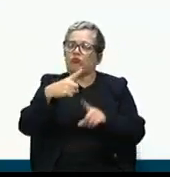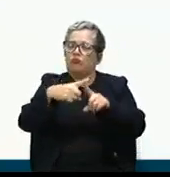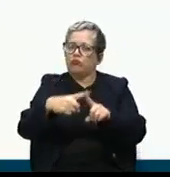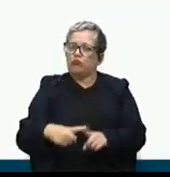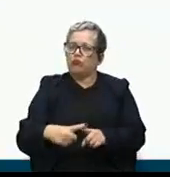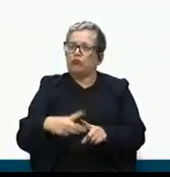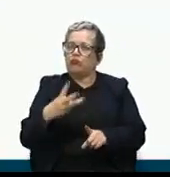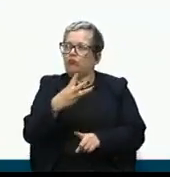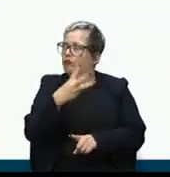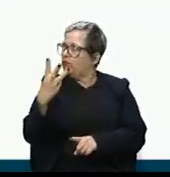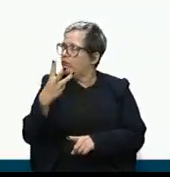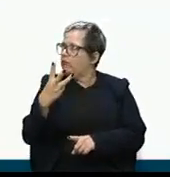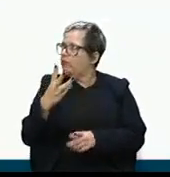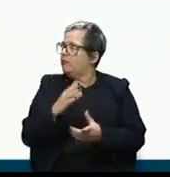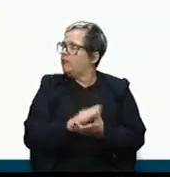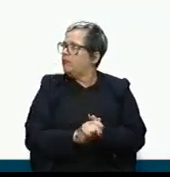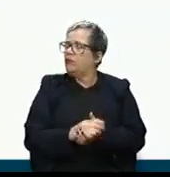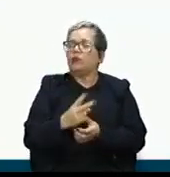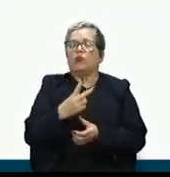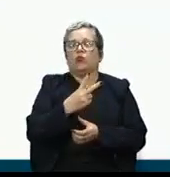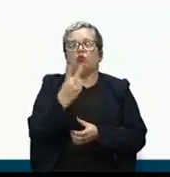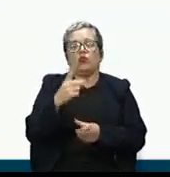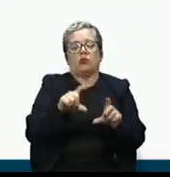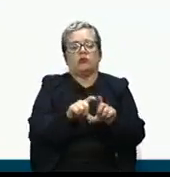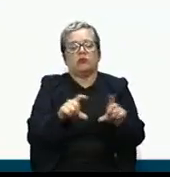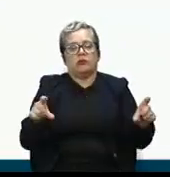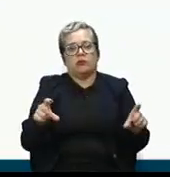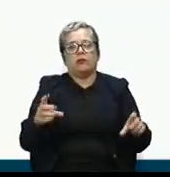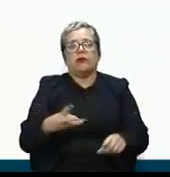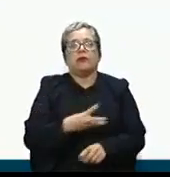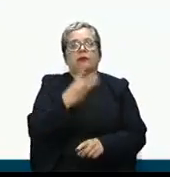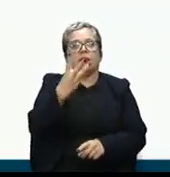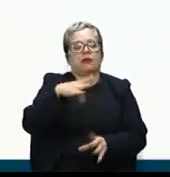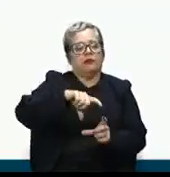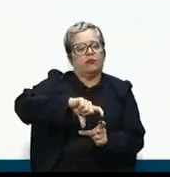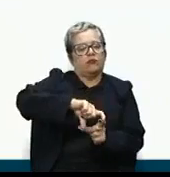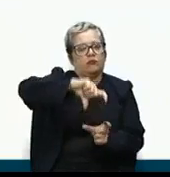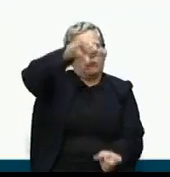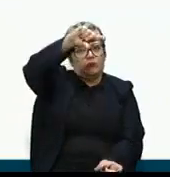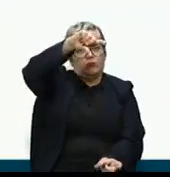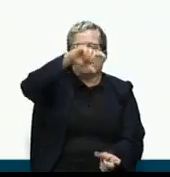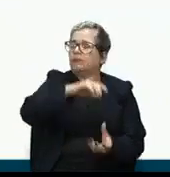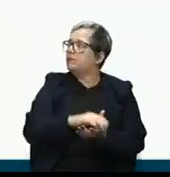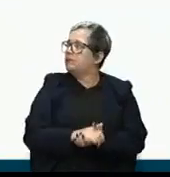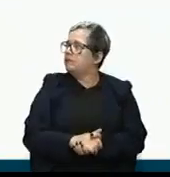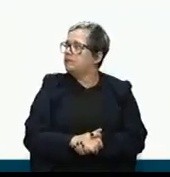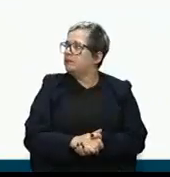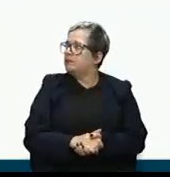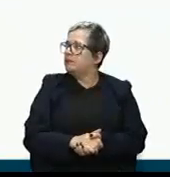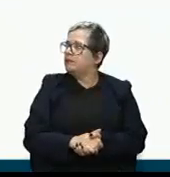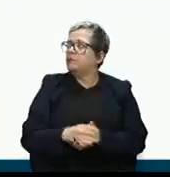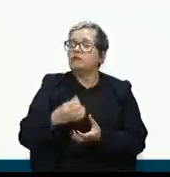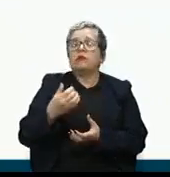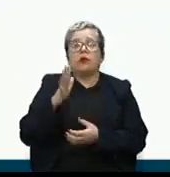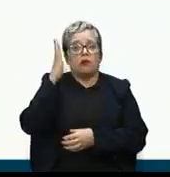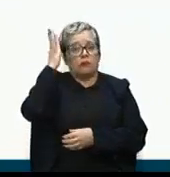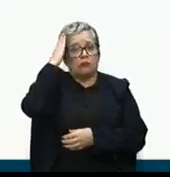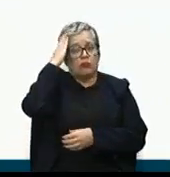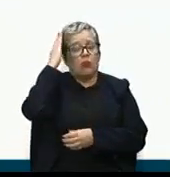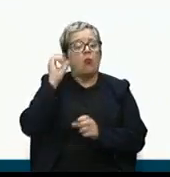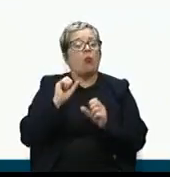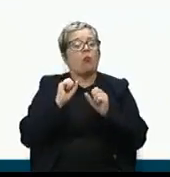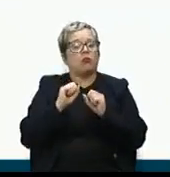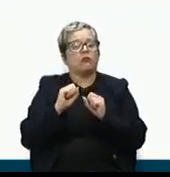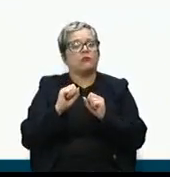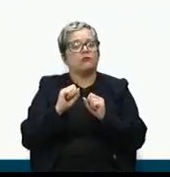por 3. Duas linhas e 3 colunas. Sabendo disso, nós